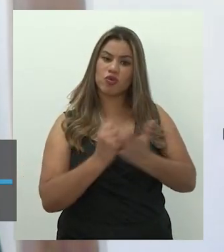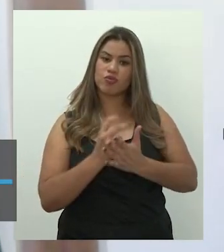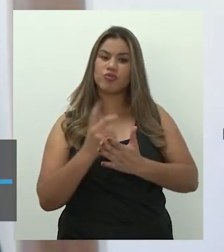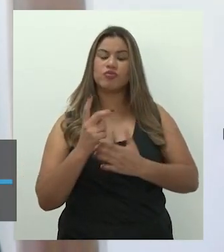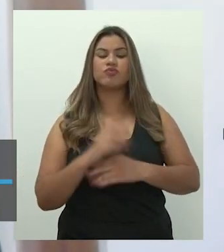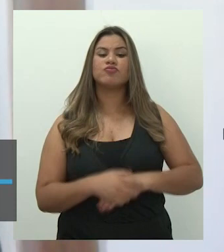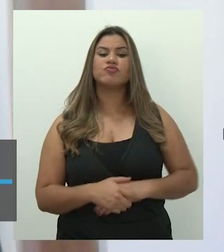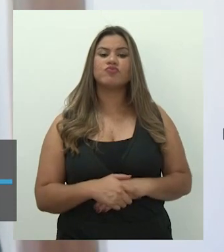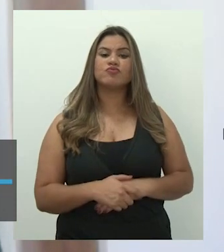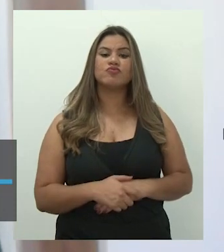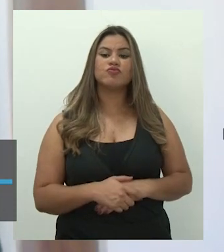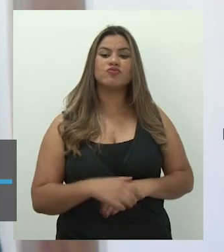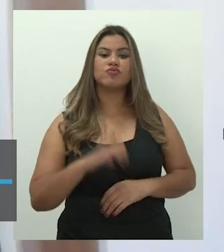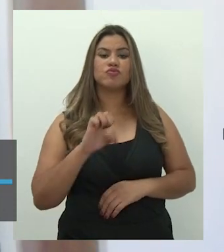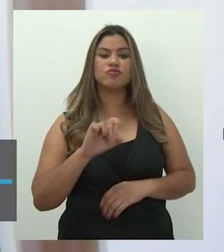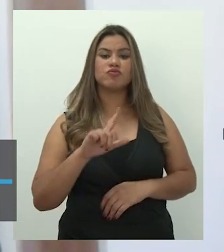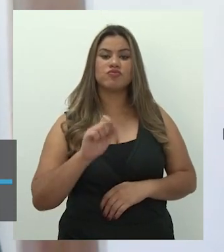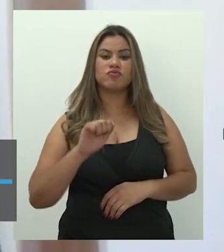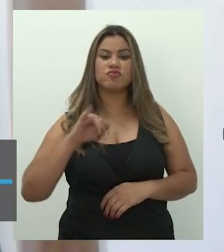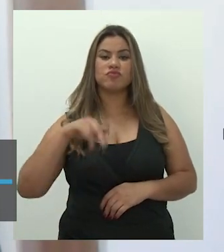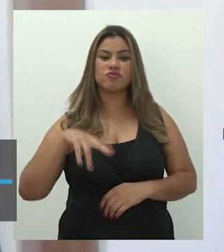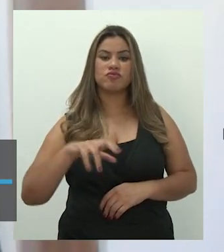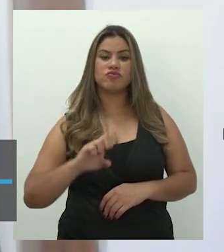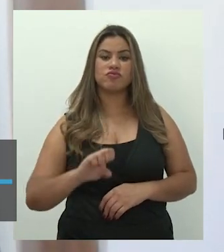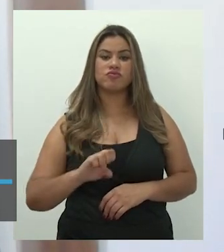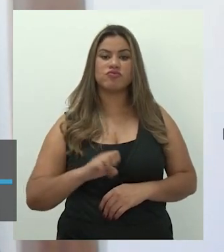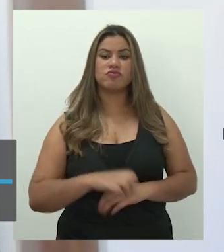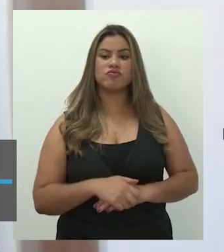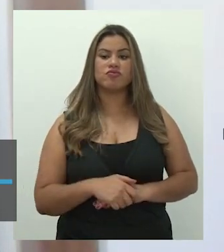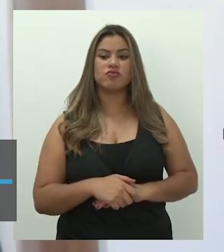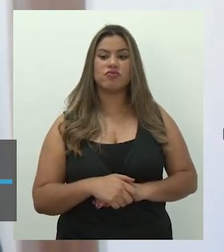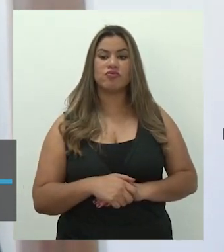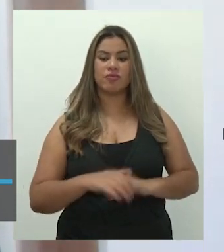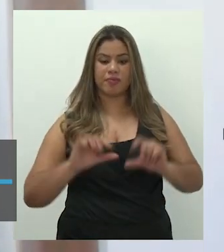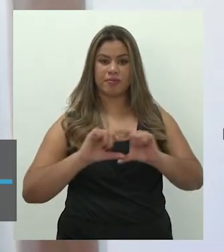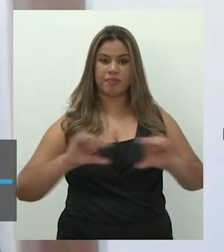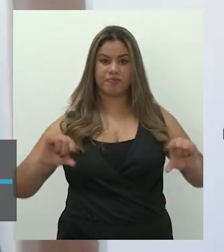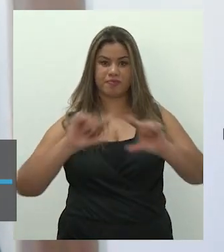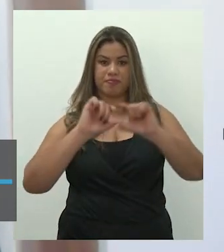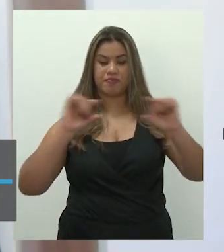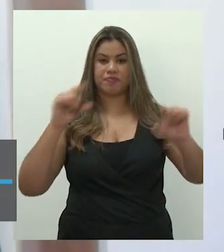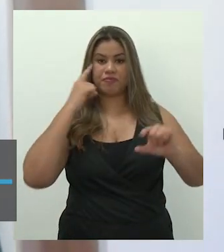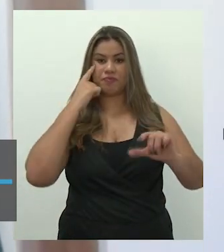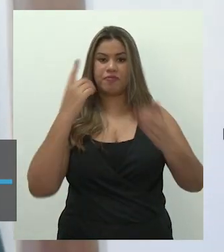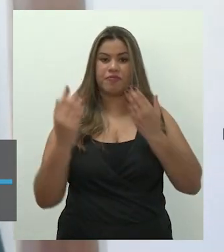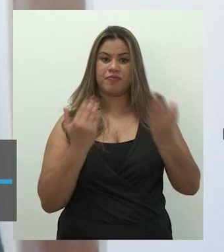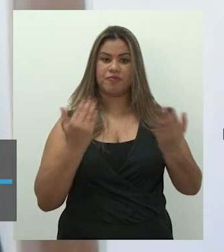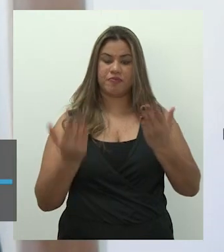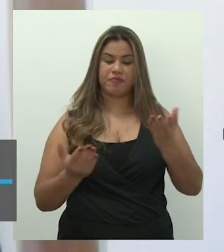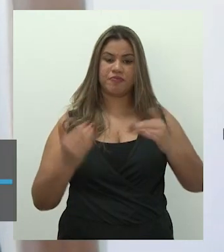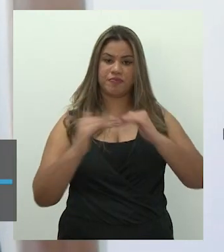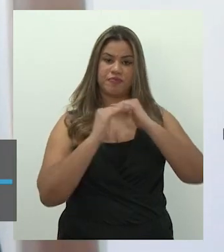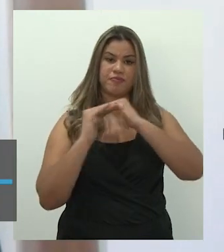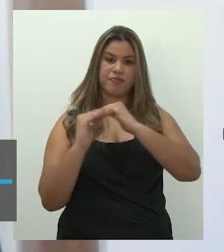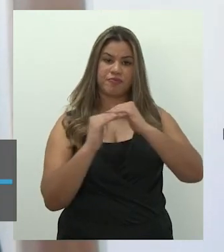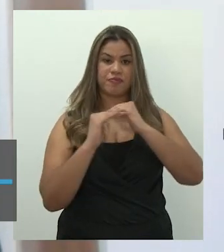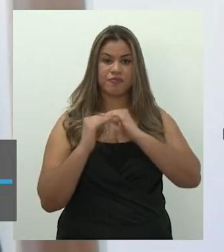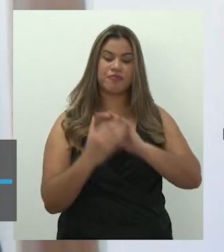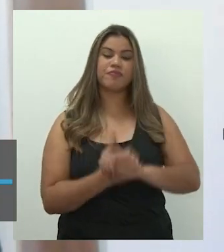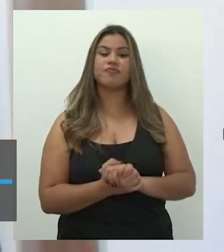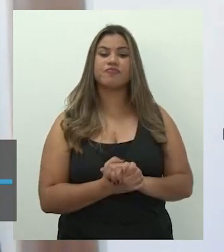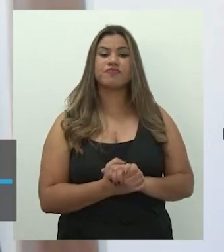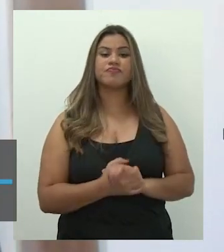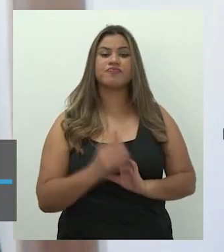Abaco, professora Elaine, barras de cozinher para explorar a equivalência, Alessandra, jogos de